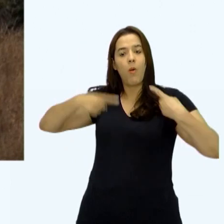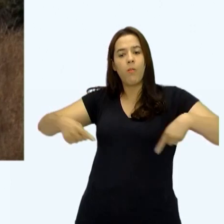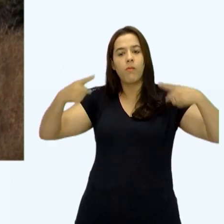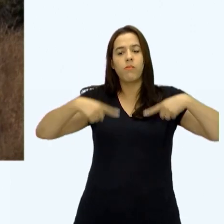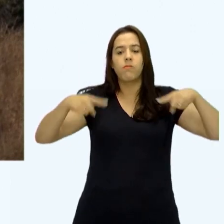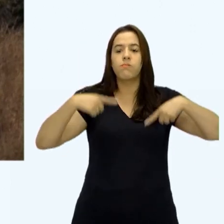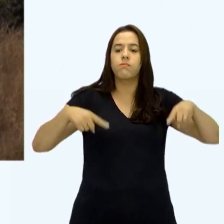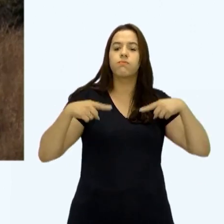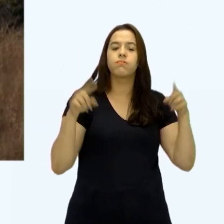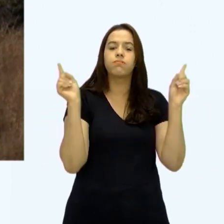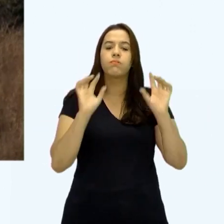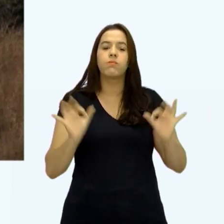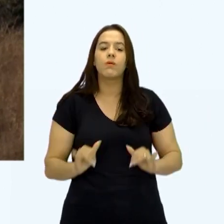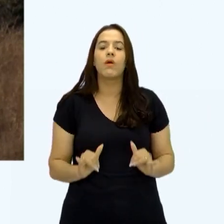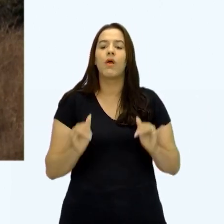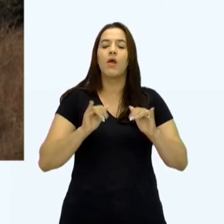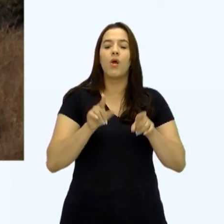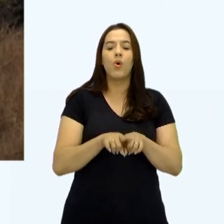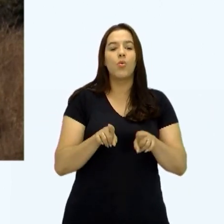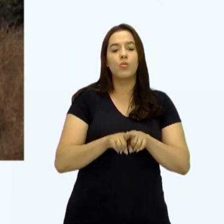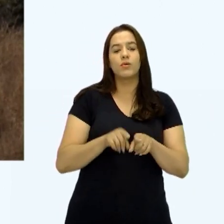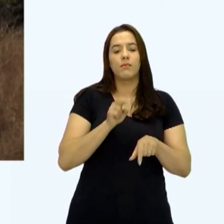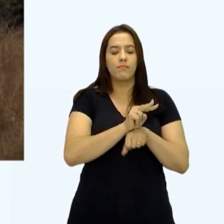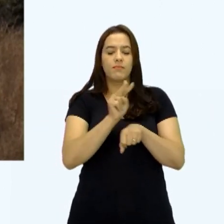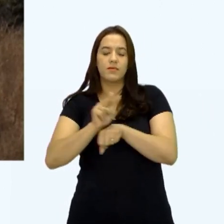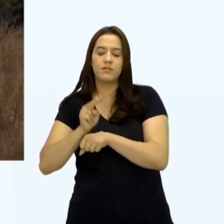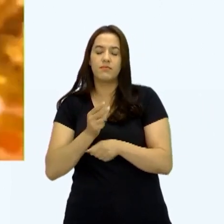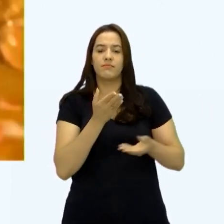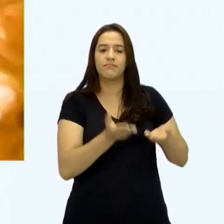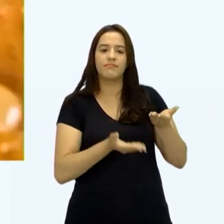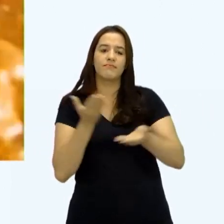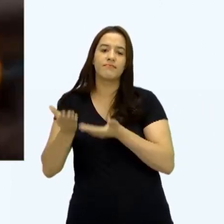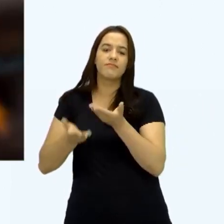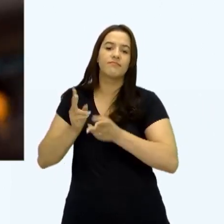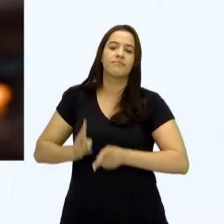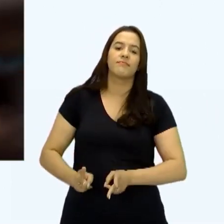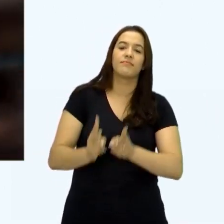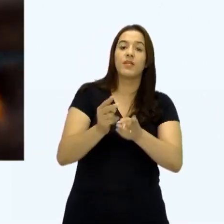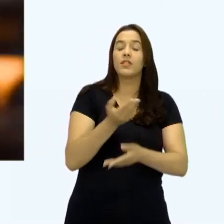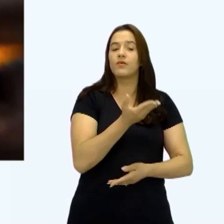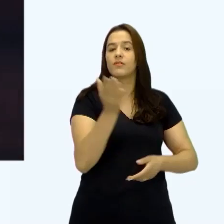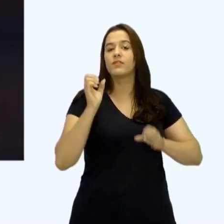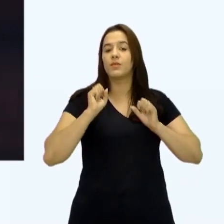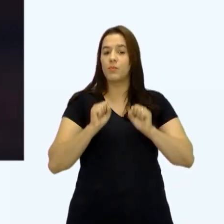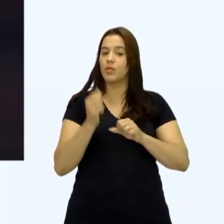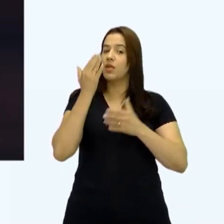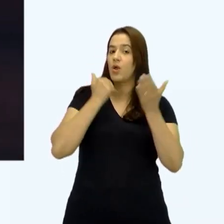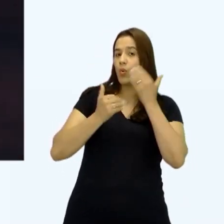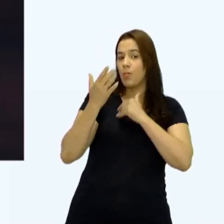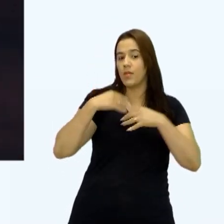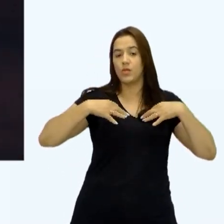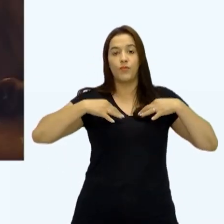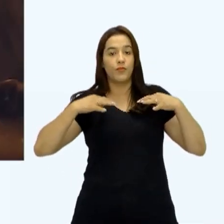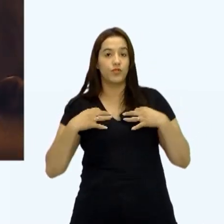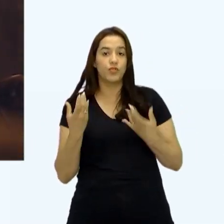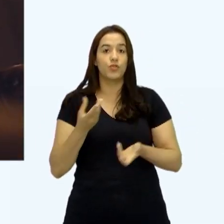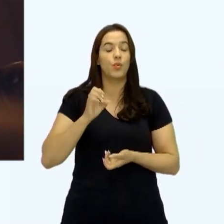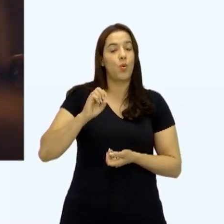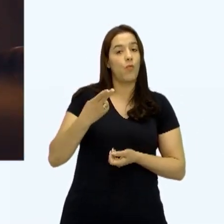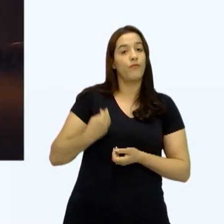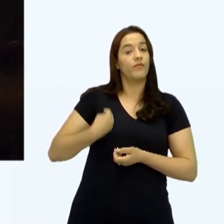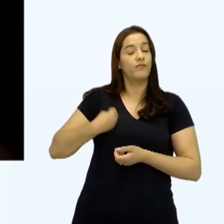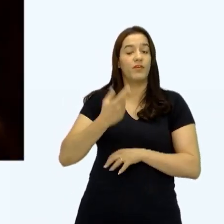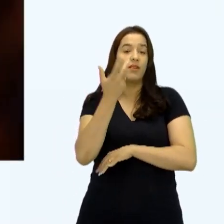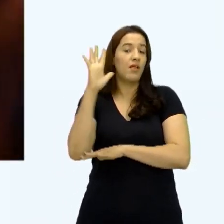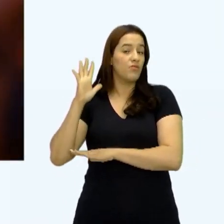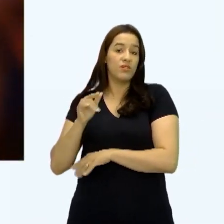de alguma forma, com a água preservada pelas unidades de conservação. Você pode até estar comendo, vestindo e vivendo da natureza e